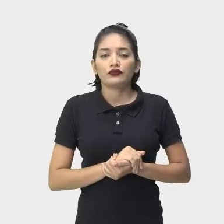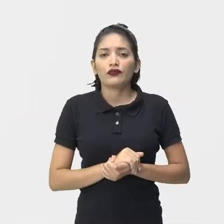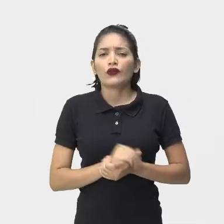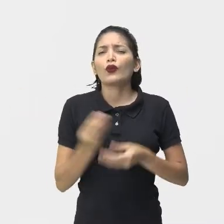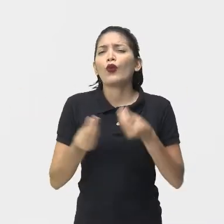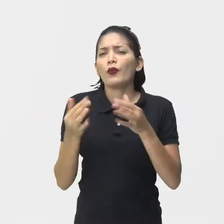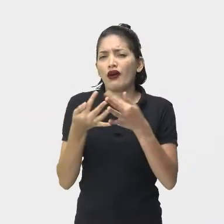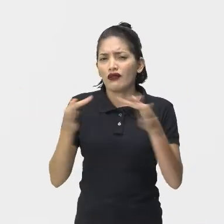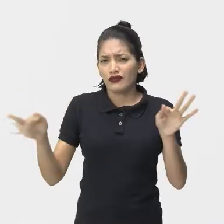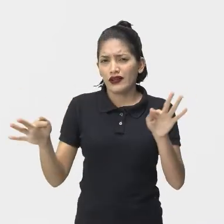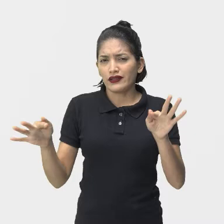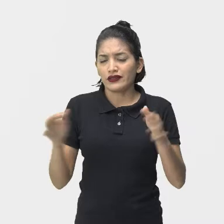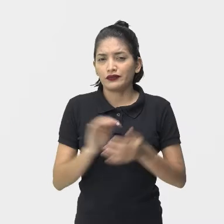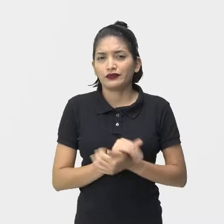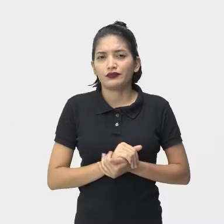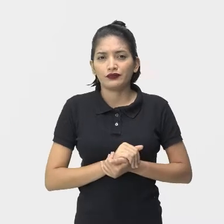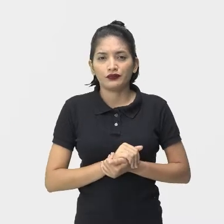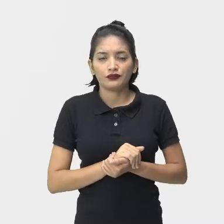Como é que seria? Então,